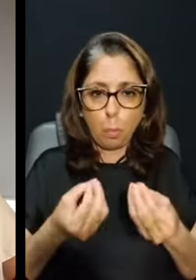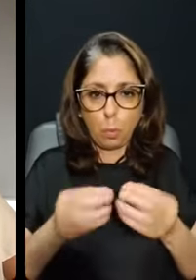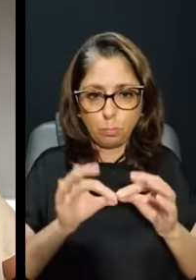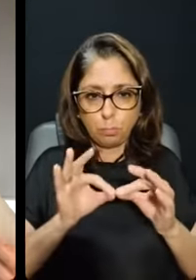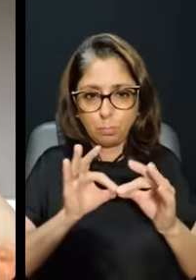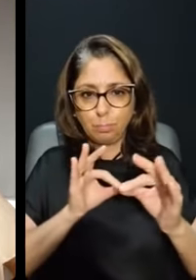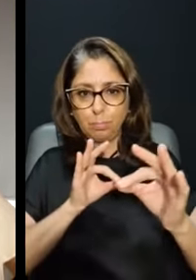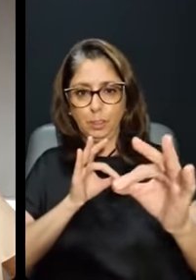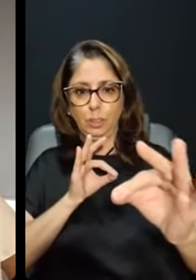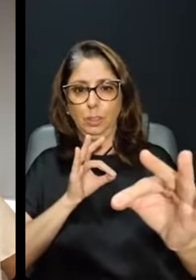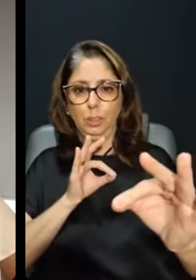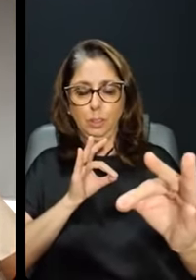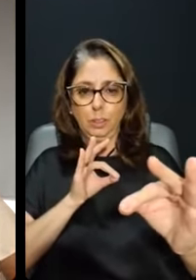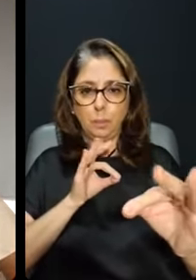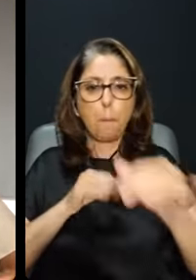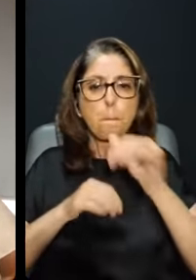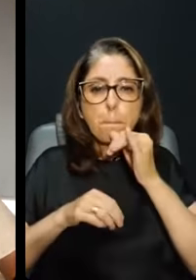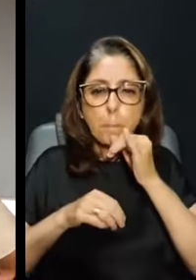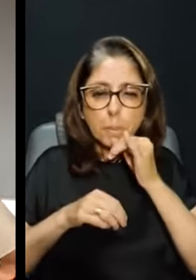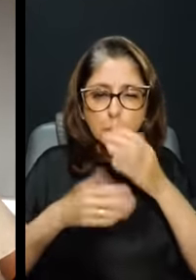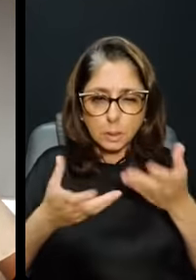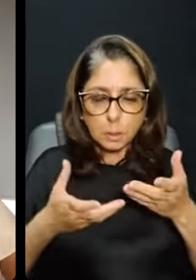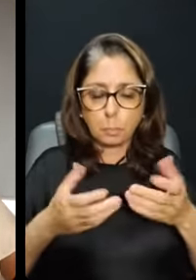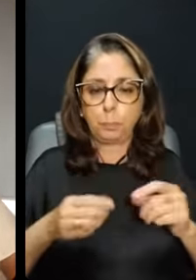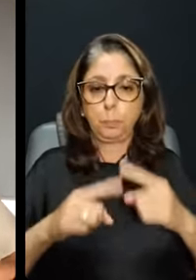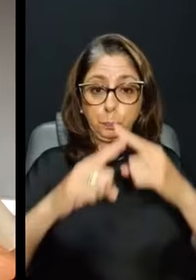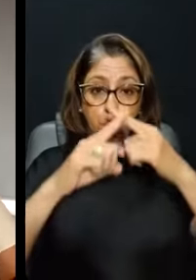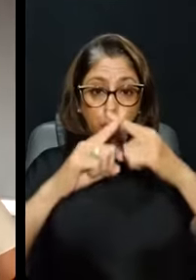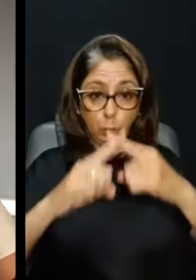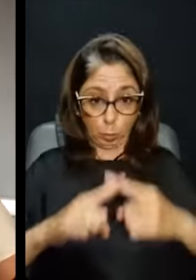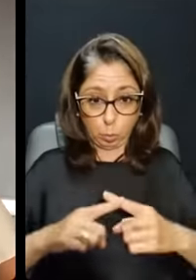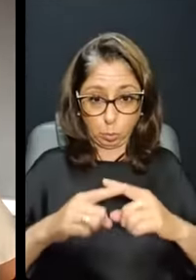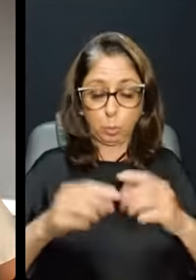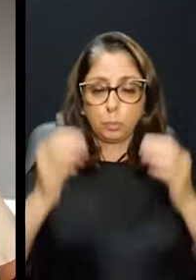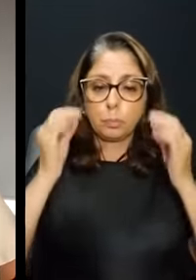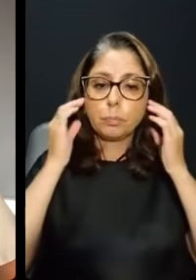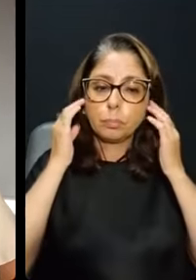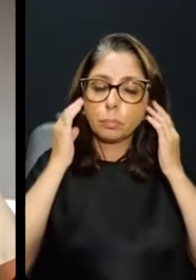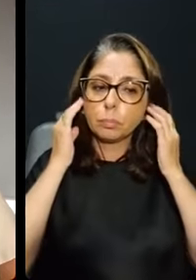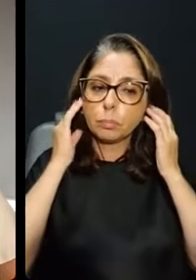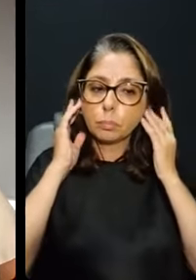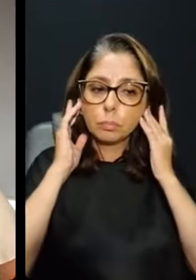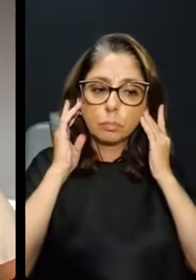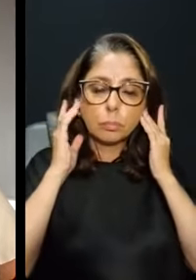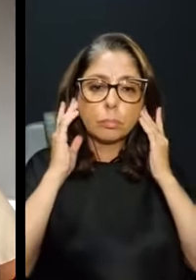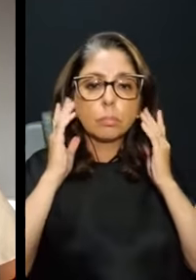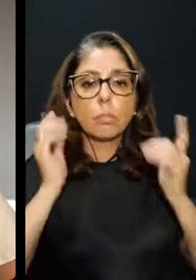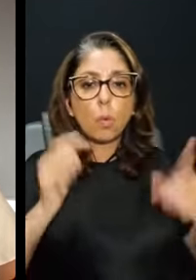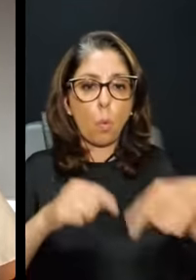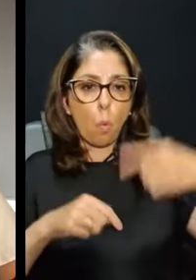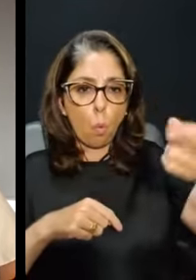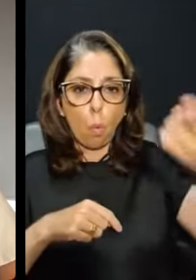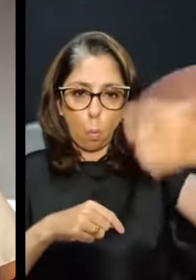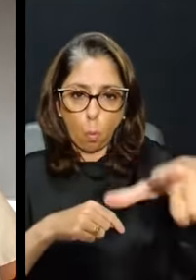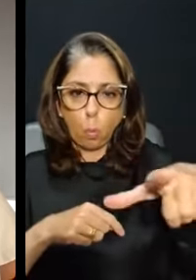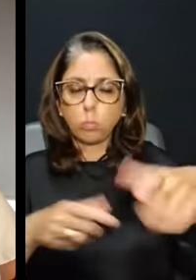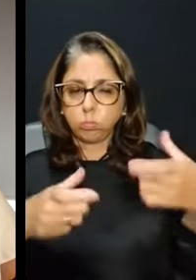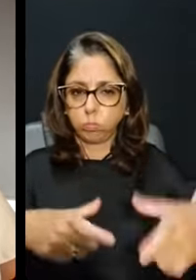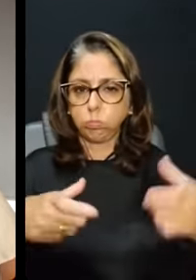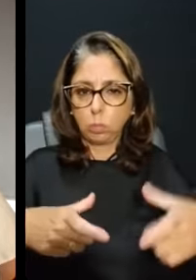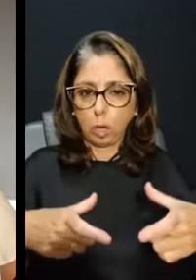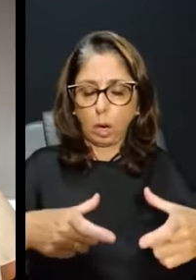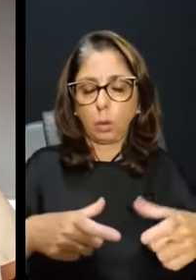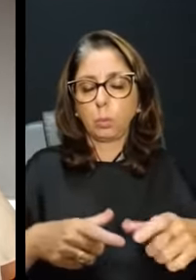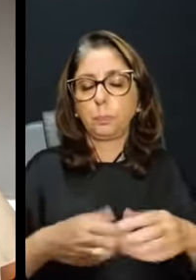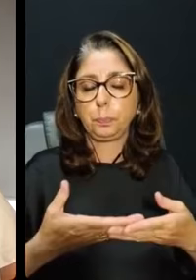jogos, né, os jogos, eles sempre exercitam o próximo local que vai ter os jogos. Então, quando